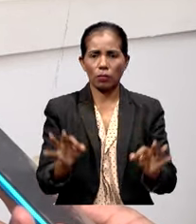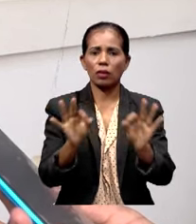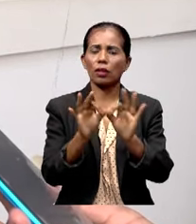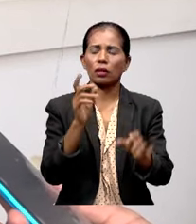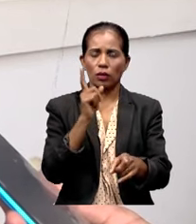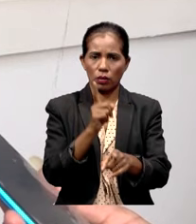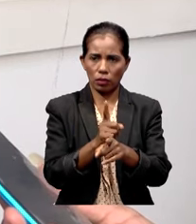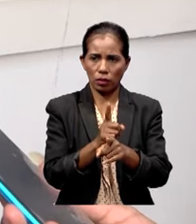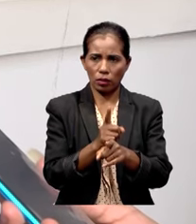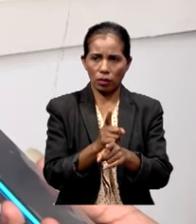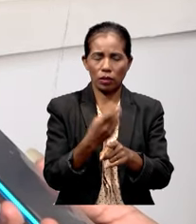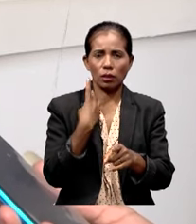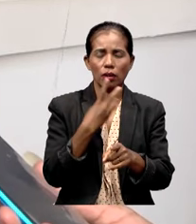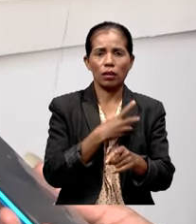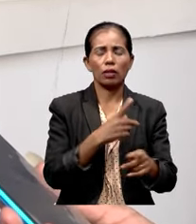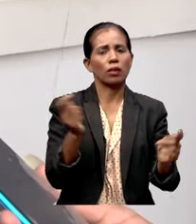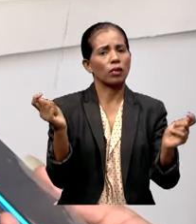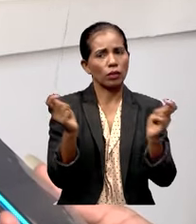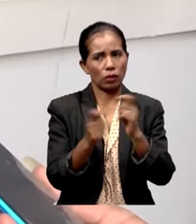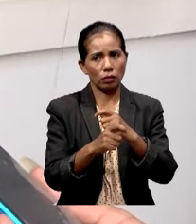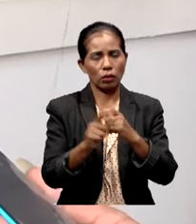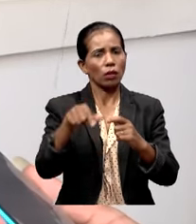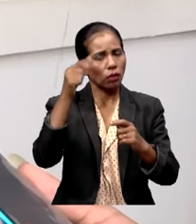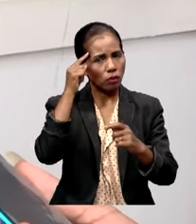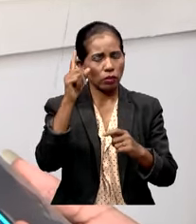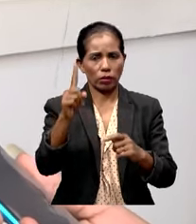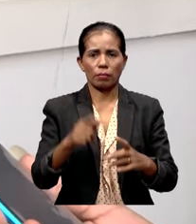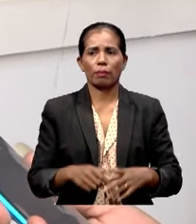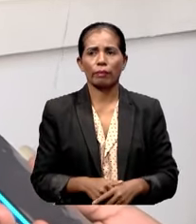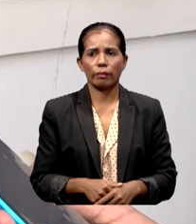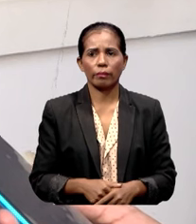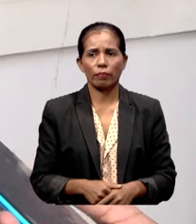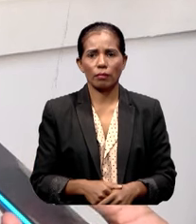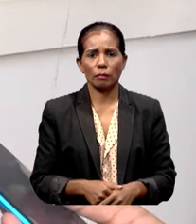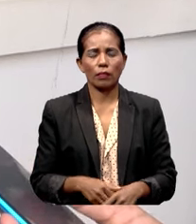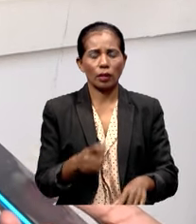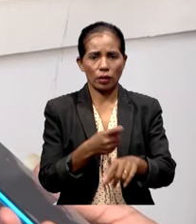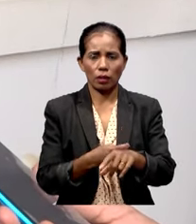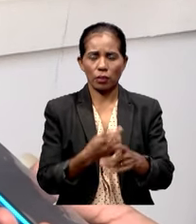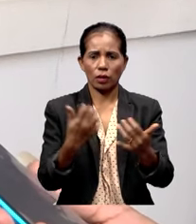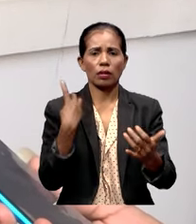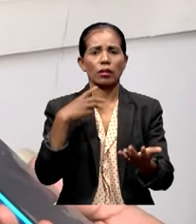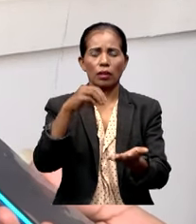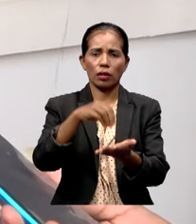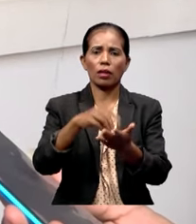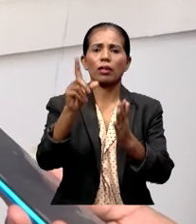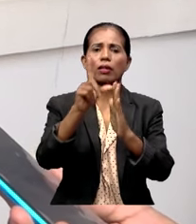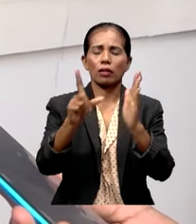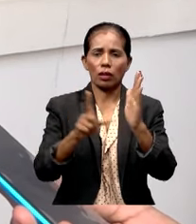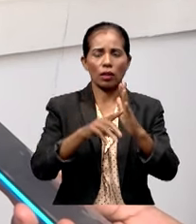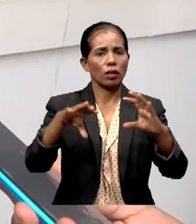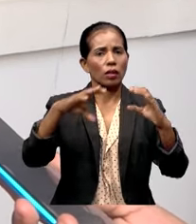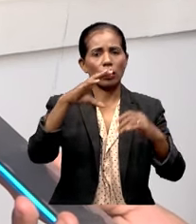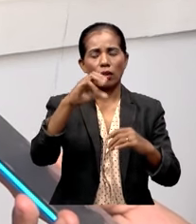bo governa prinsipu ita ni amba transparensia bo governa saun ini ya. Situasaun dan ema kita prevei iha lei ba komisaun